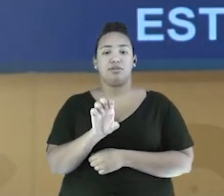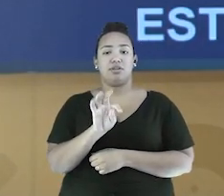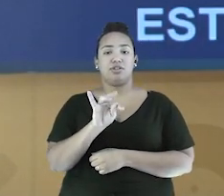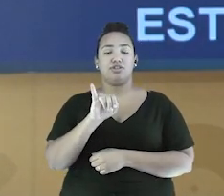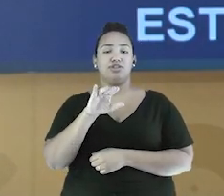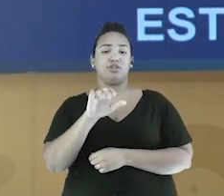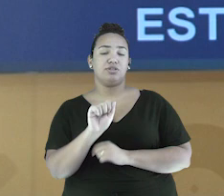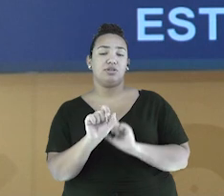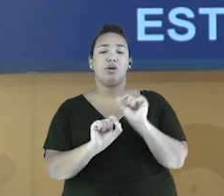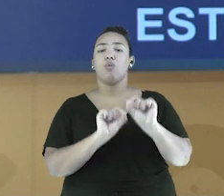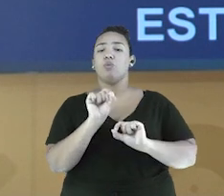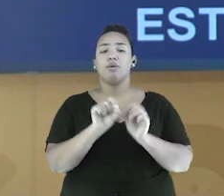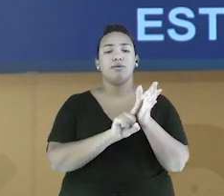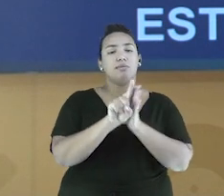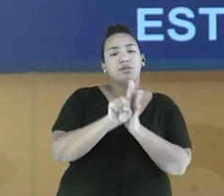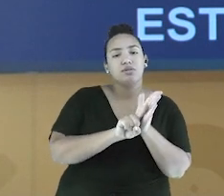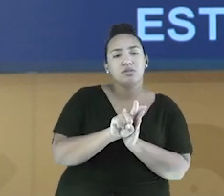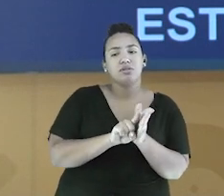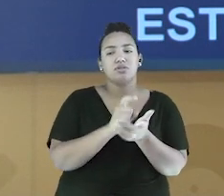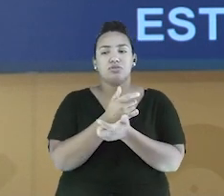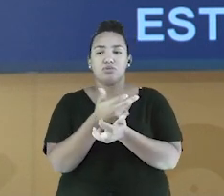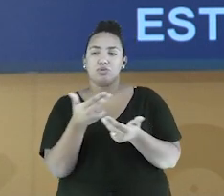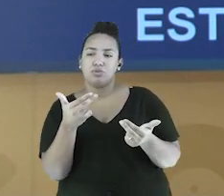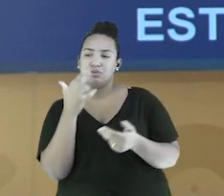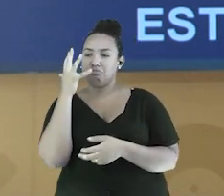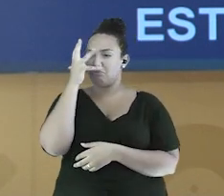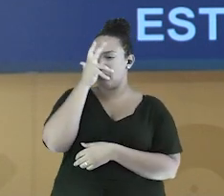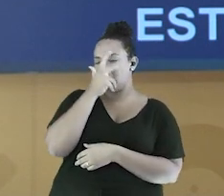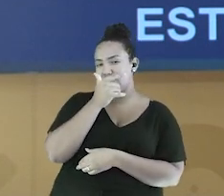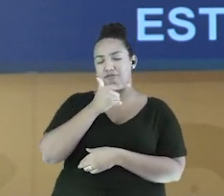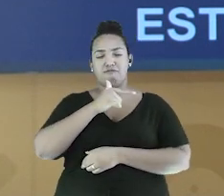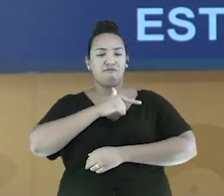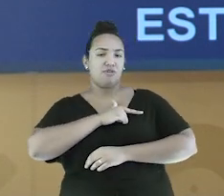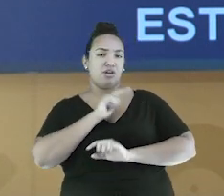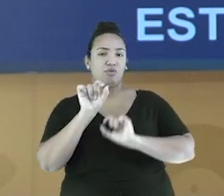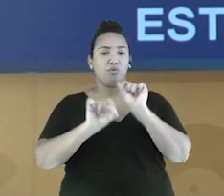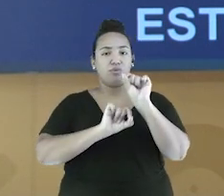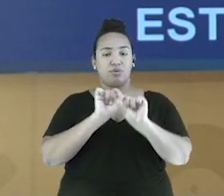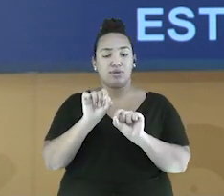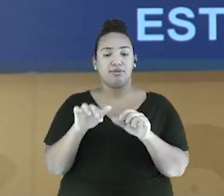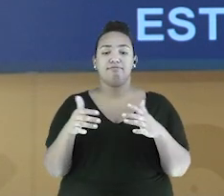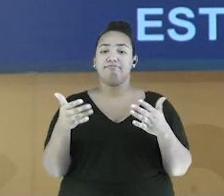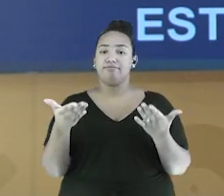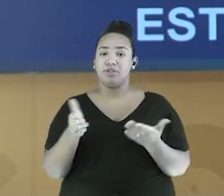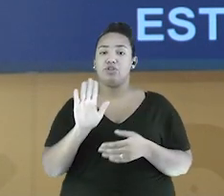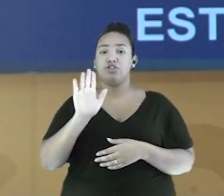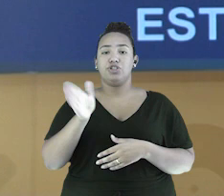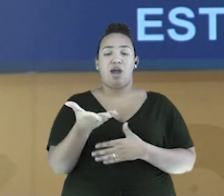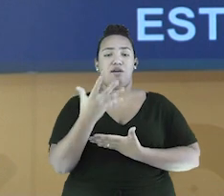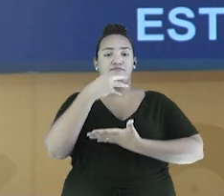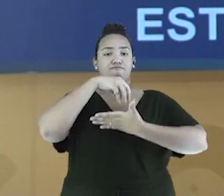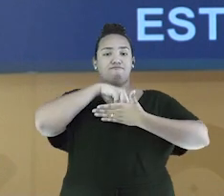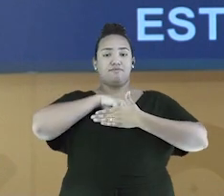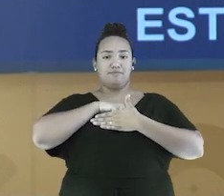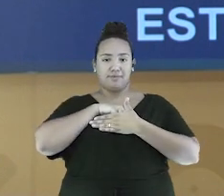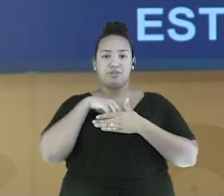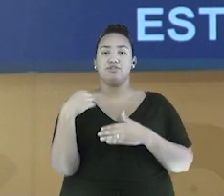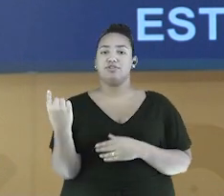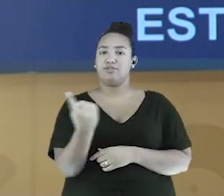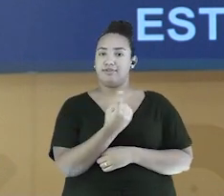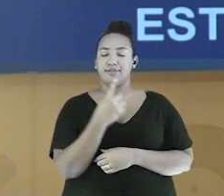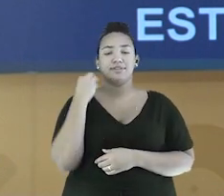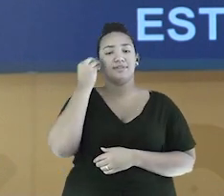coisas. Por que achamos algumas coisas bonitas e outras feias? Esse julgamento já está dentro de nós, como a base